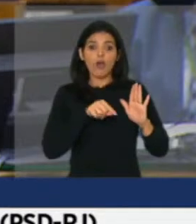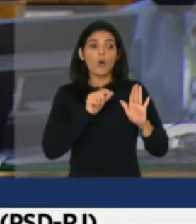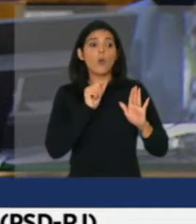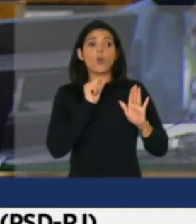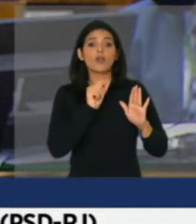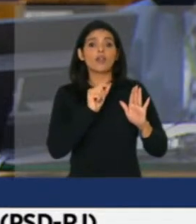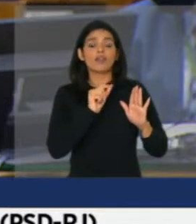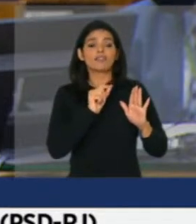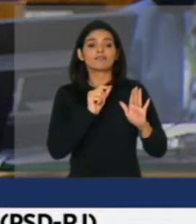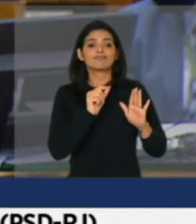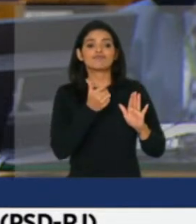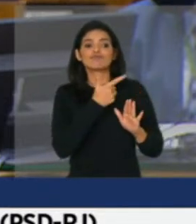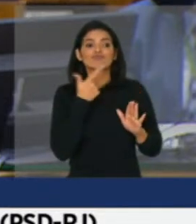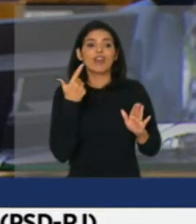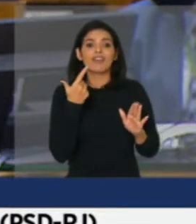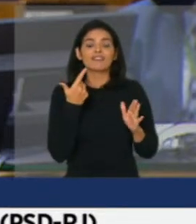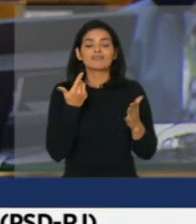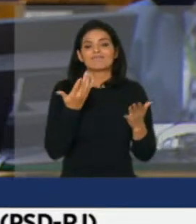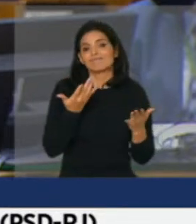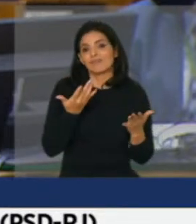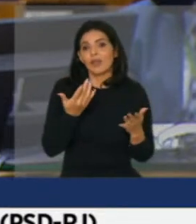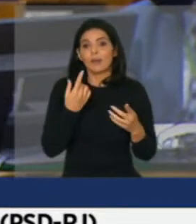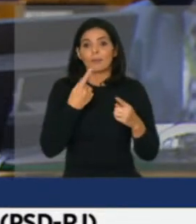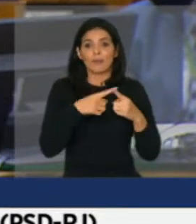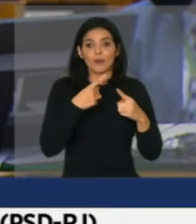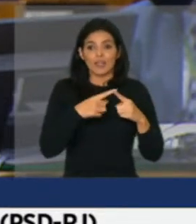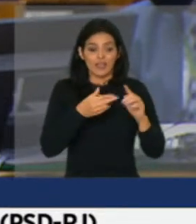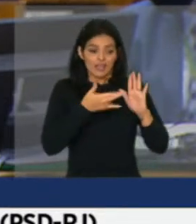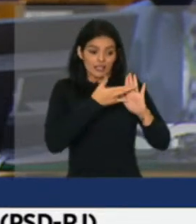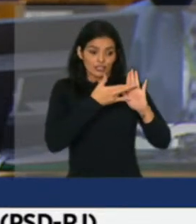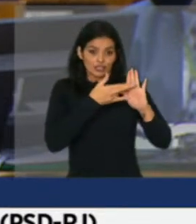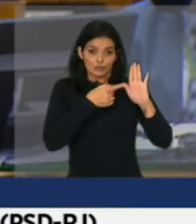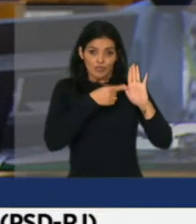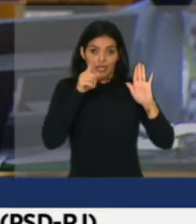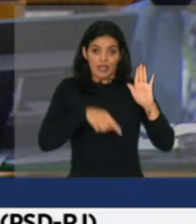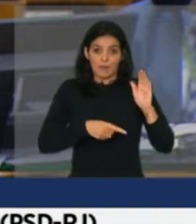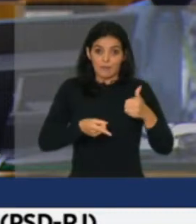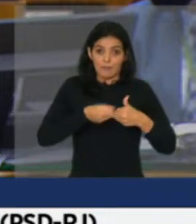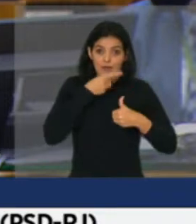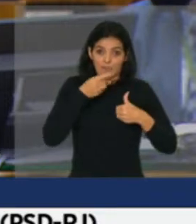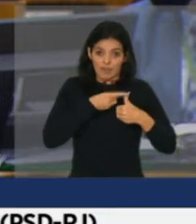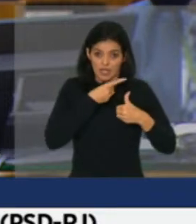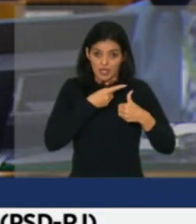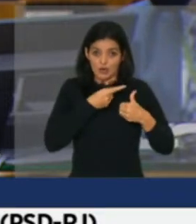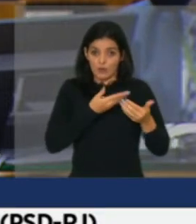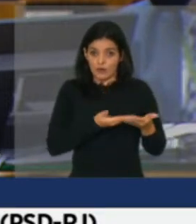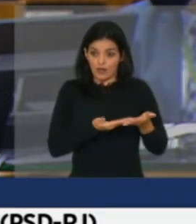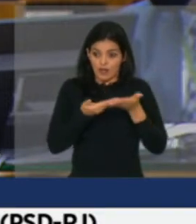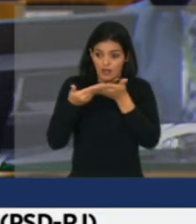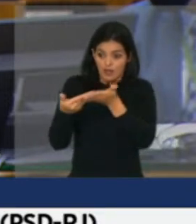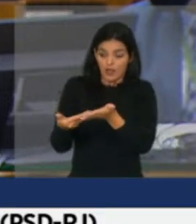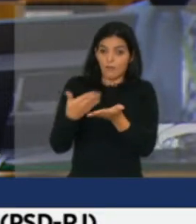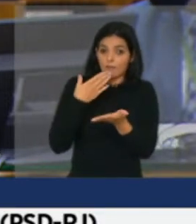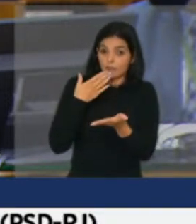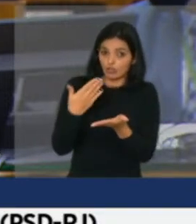porque a previsão regimental é que se apresente qualquer pedido de